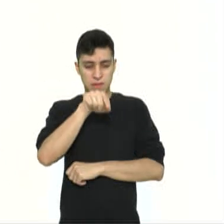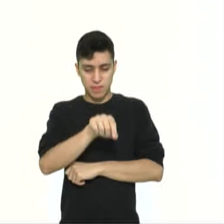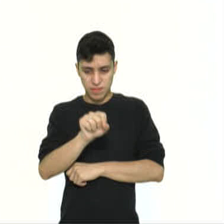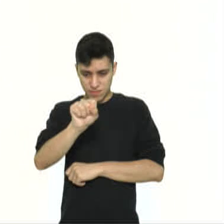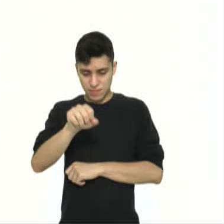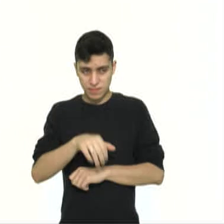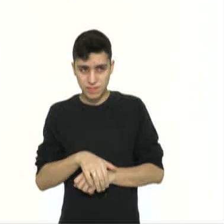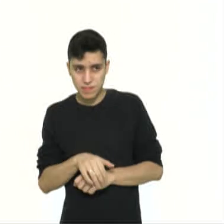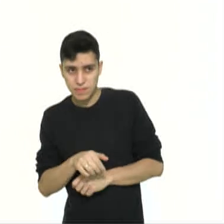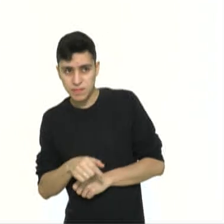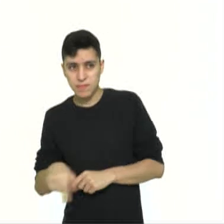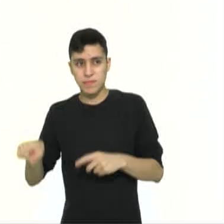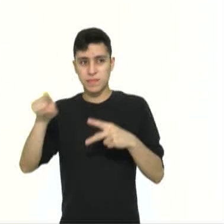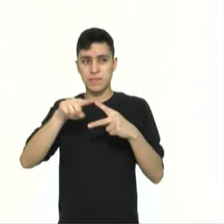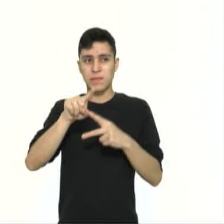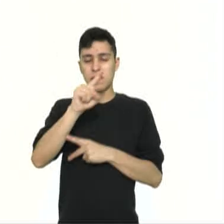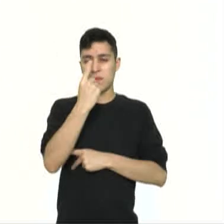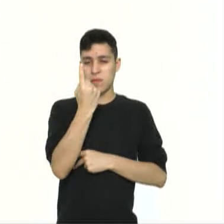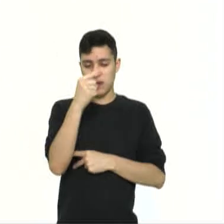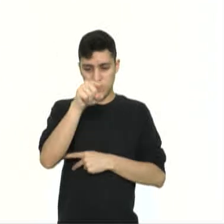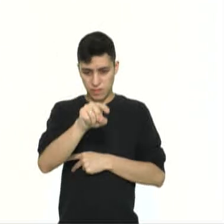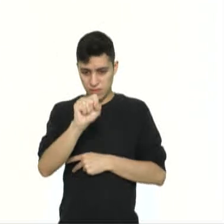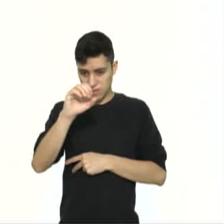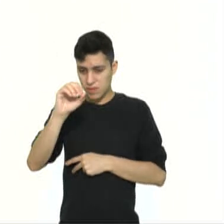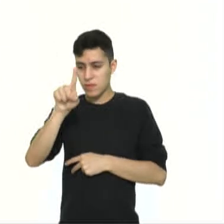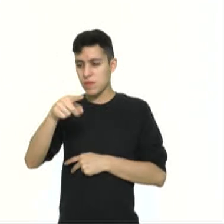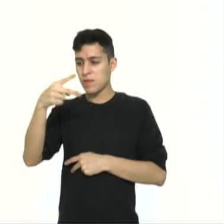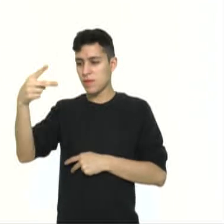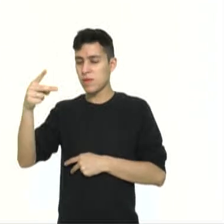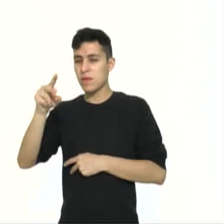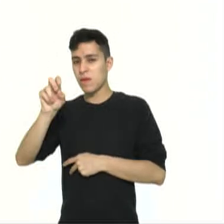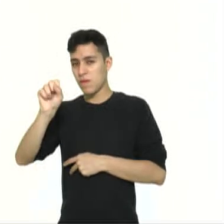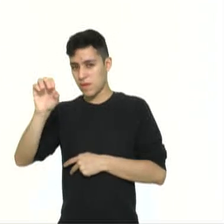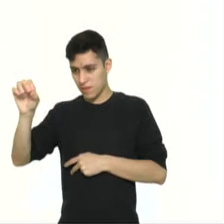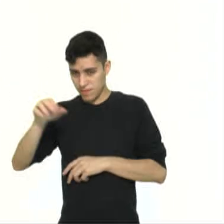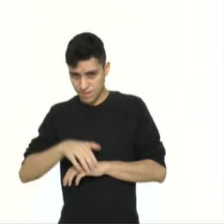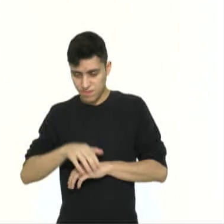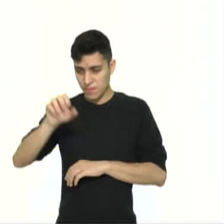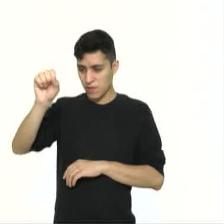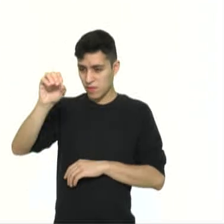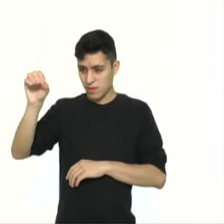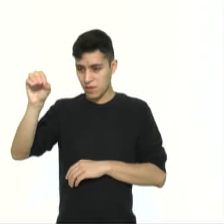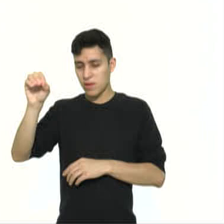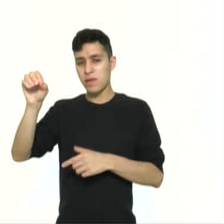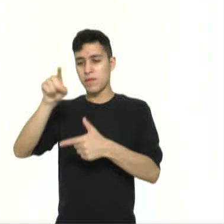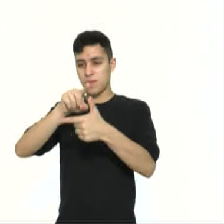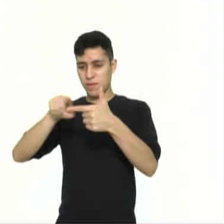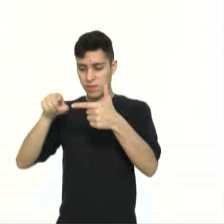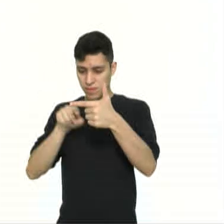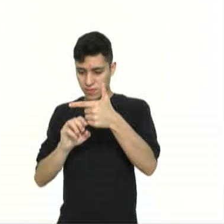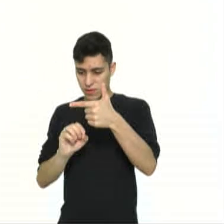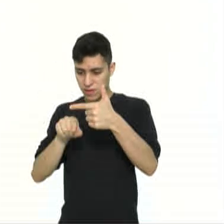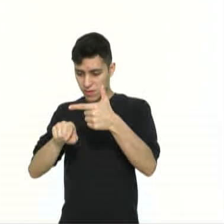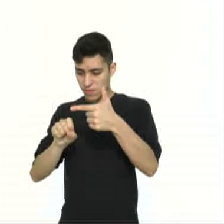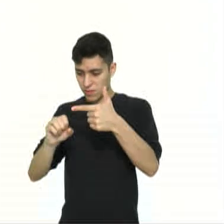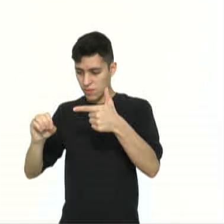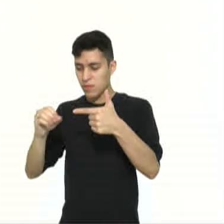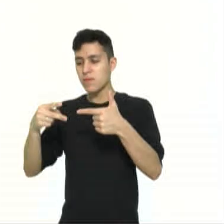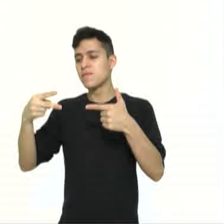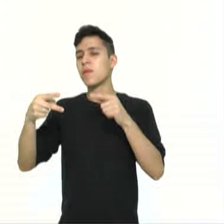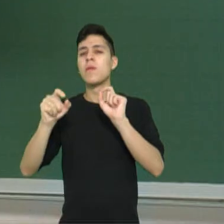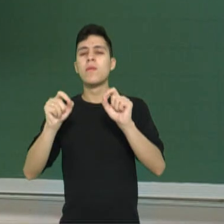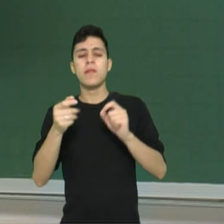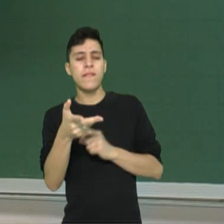Na parte de cima, 1 vezes 80 vai dar o próprio 80, e ao fazer 80 divididos por 0,8, teremos ali uma